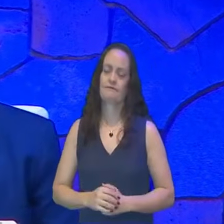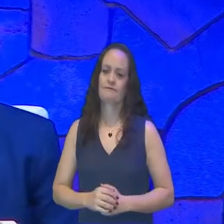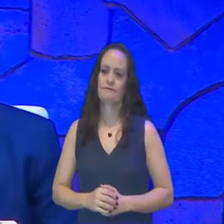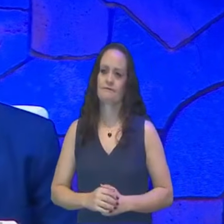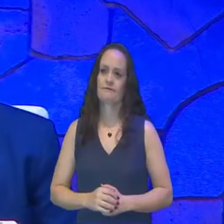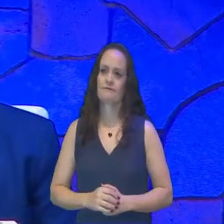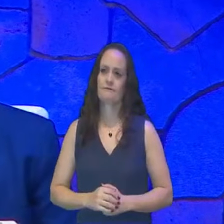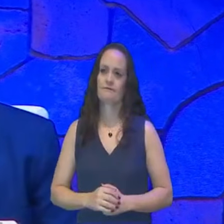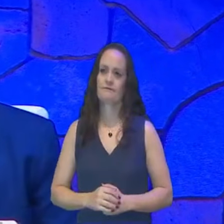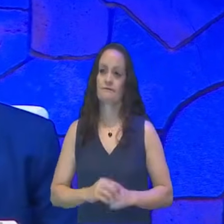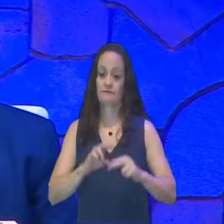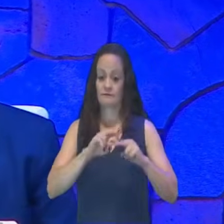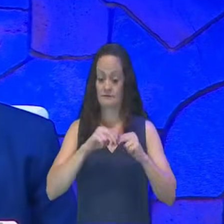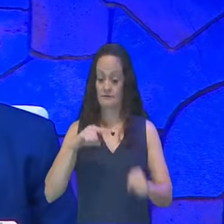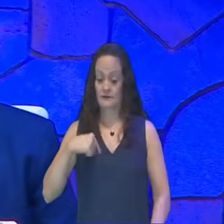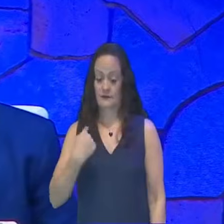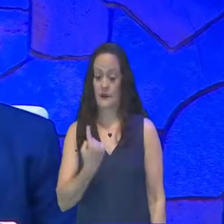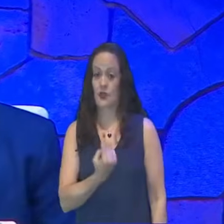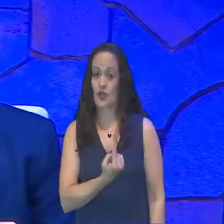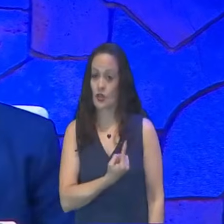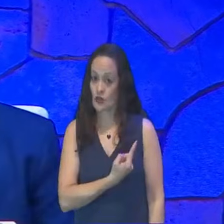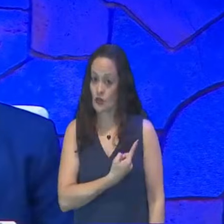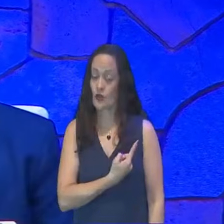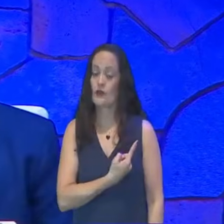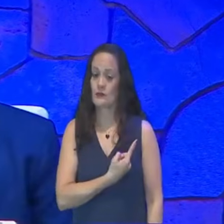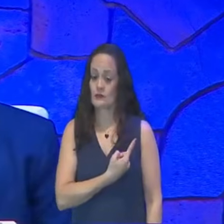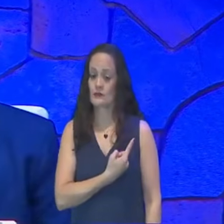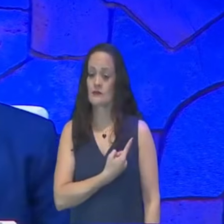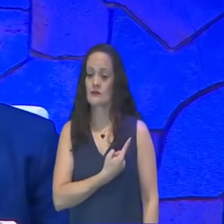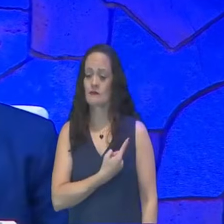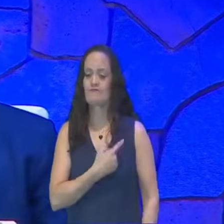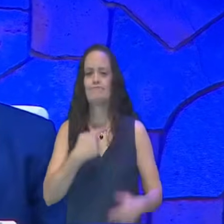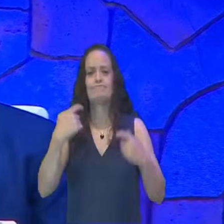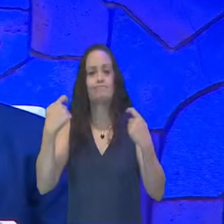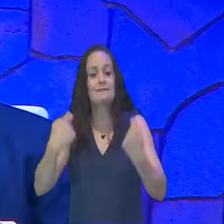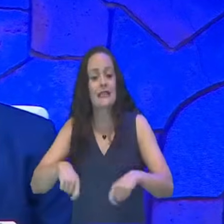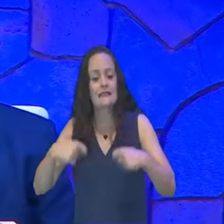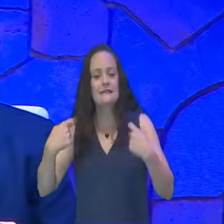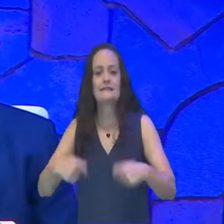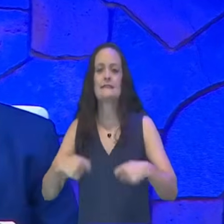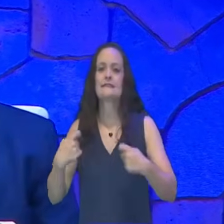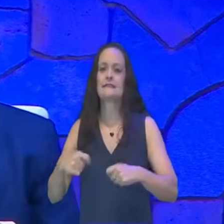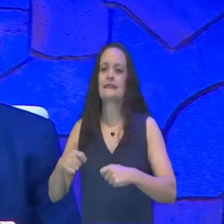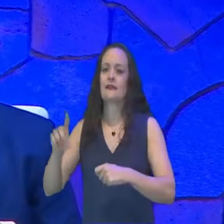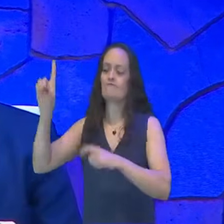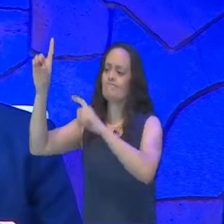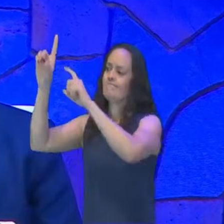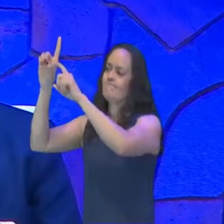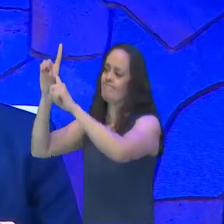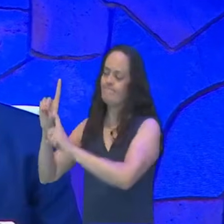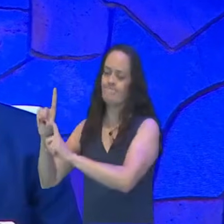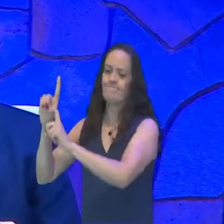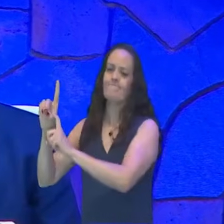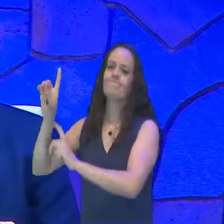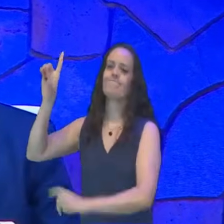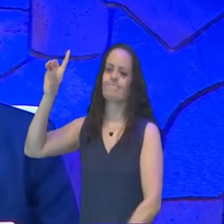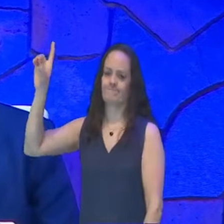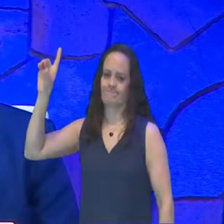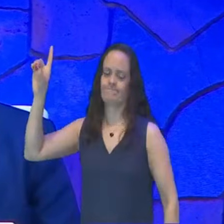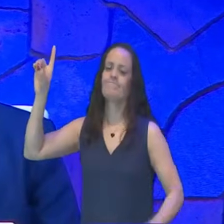É por isso que nós carecemos de Cristo ser o centro das nossas